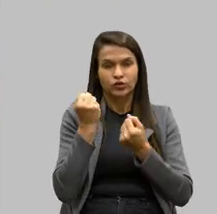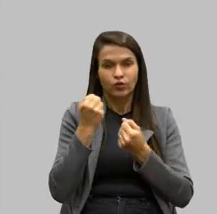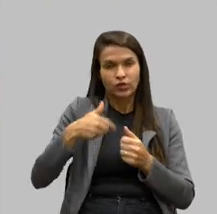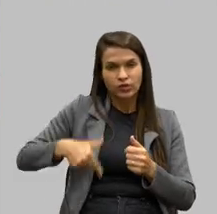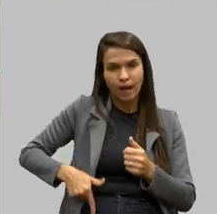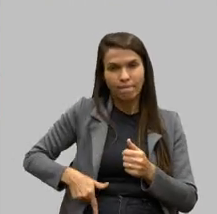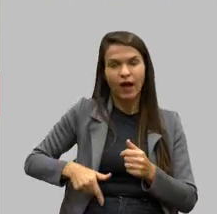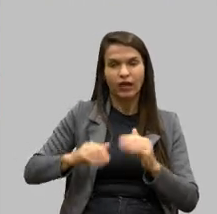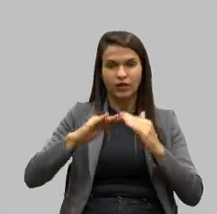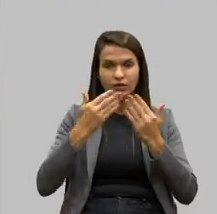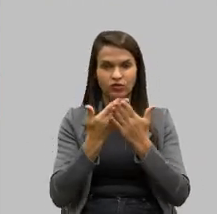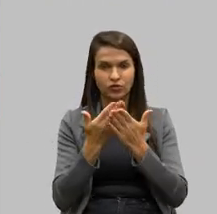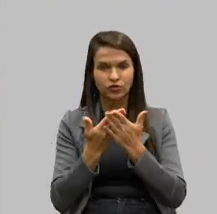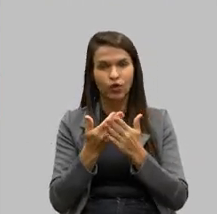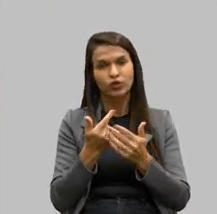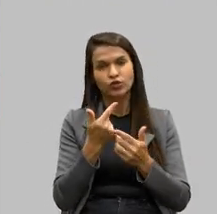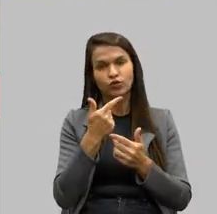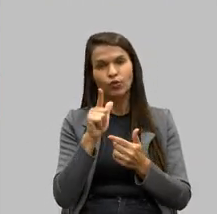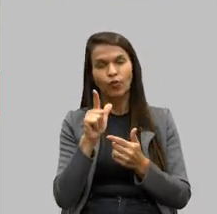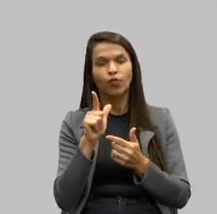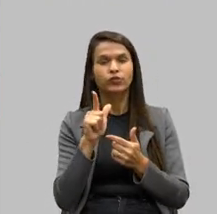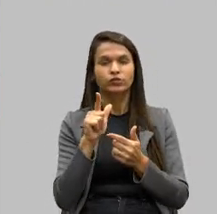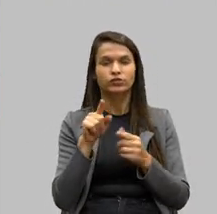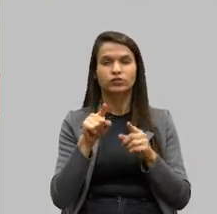estadual e das outras providências.